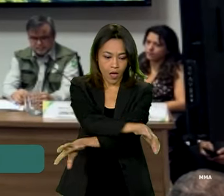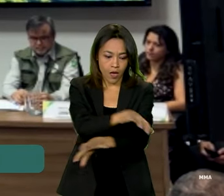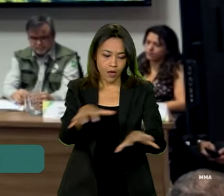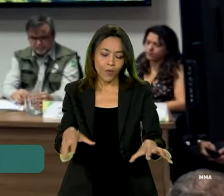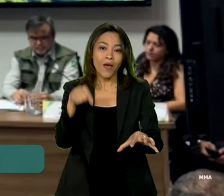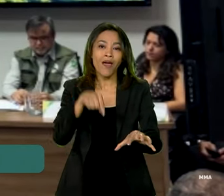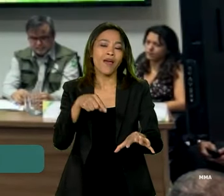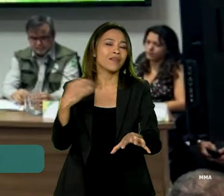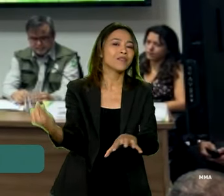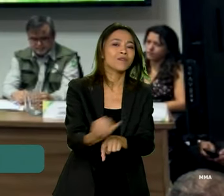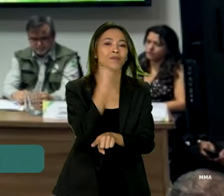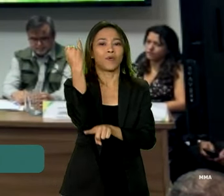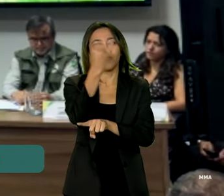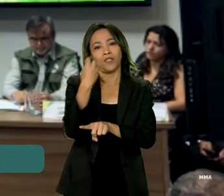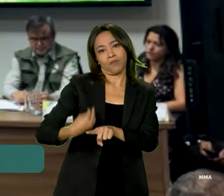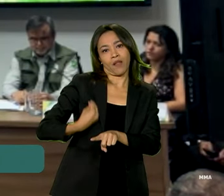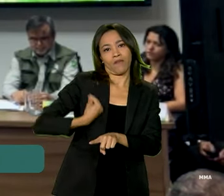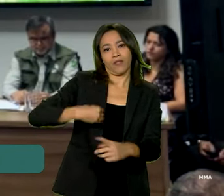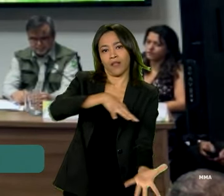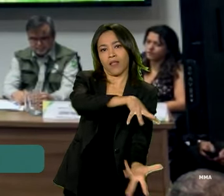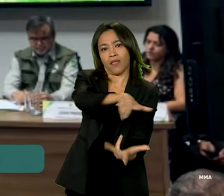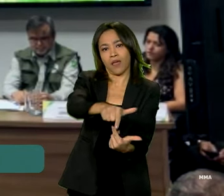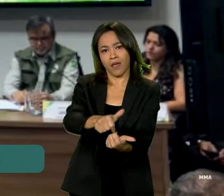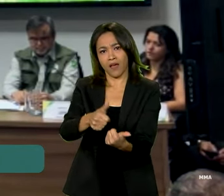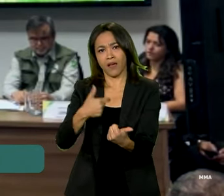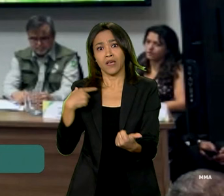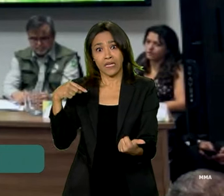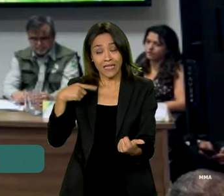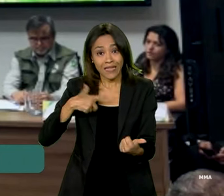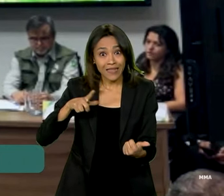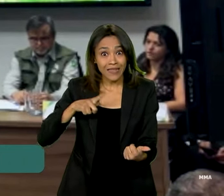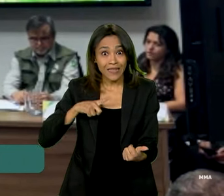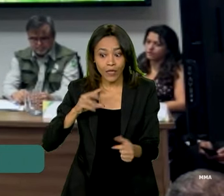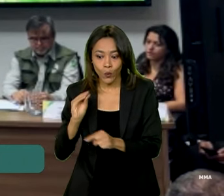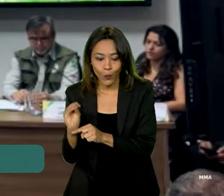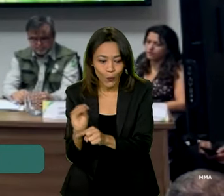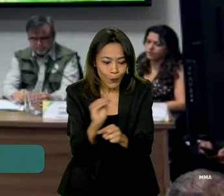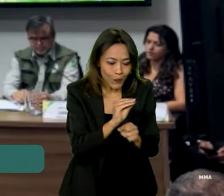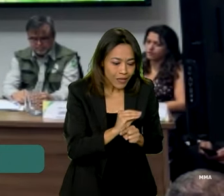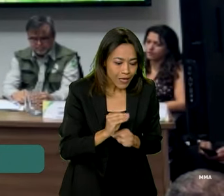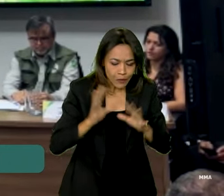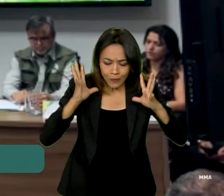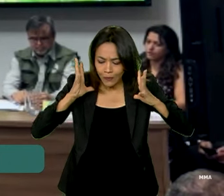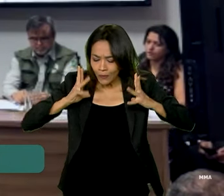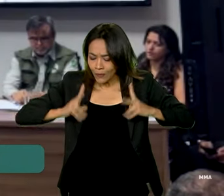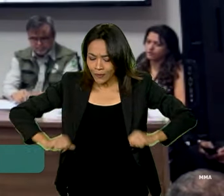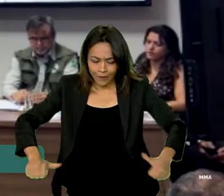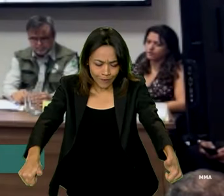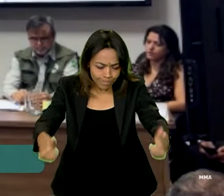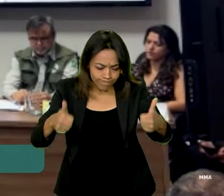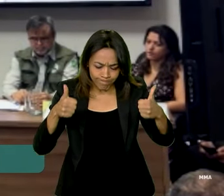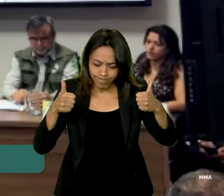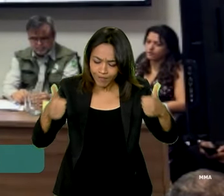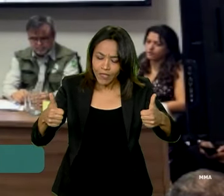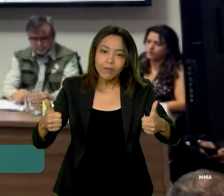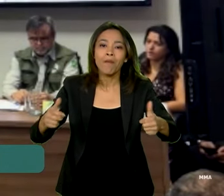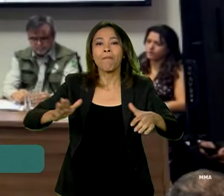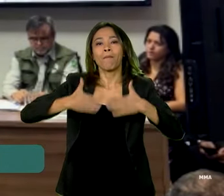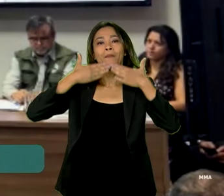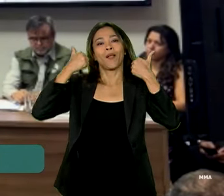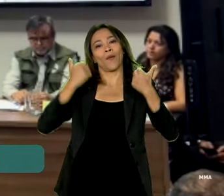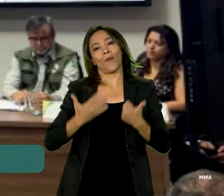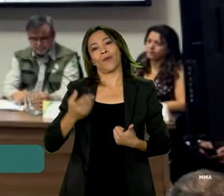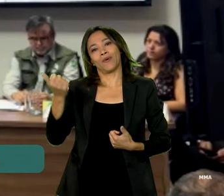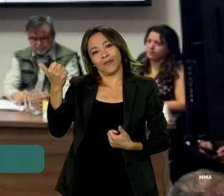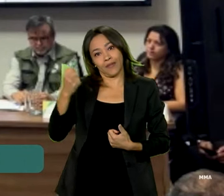na Terra. Quanto mais saudáveis forem os nossos ecossistemas, melhor será a nossa qualidade